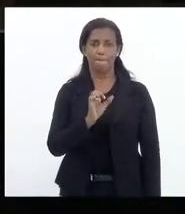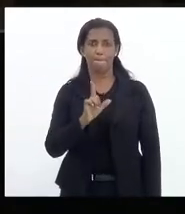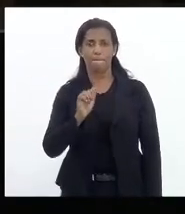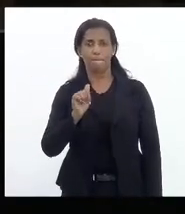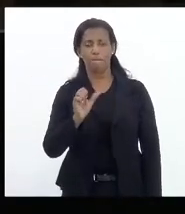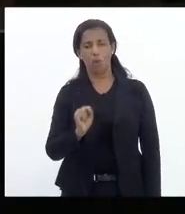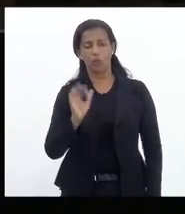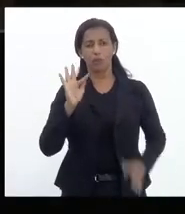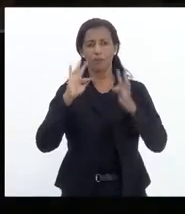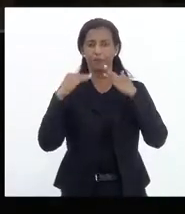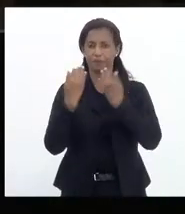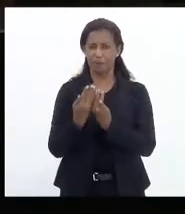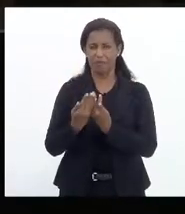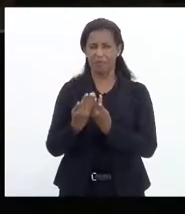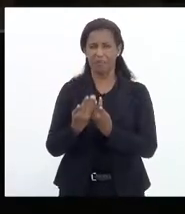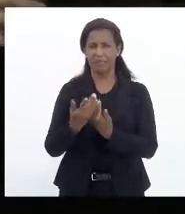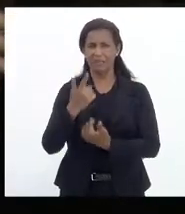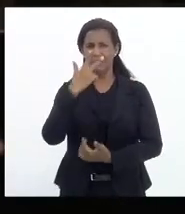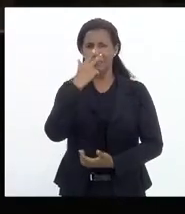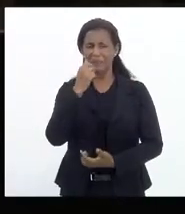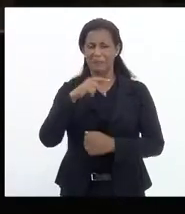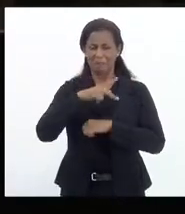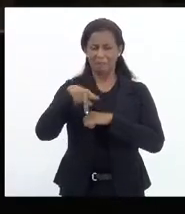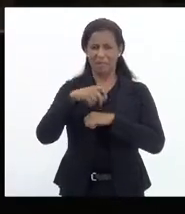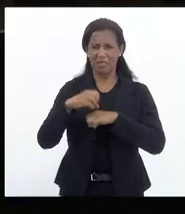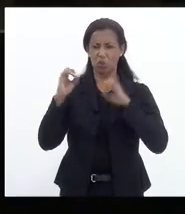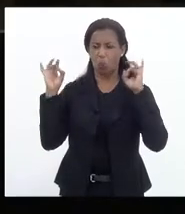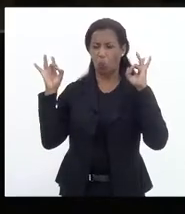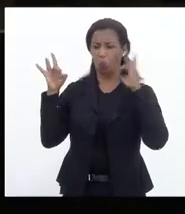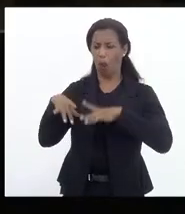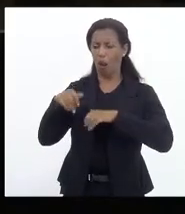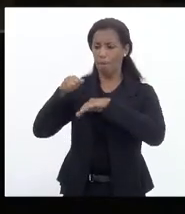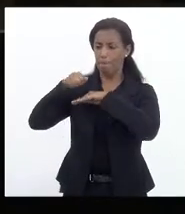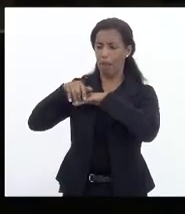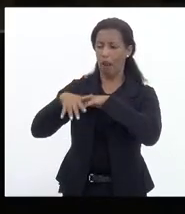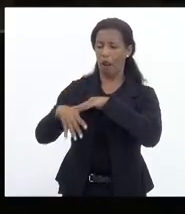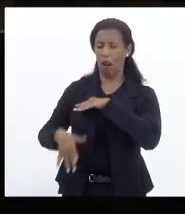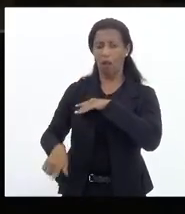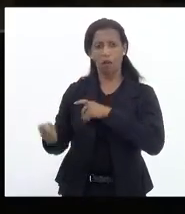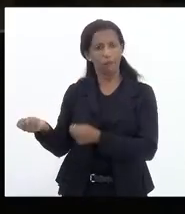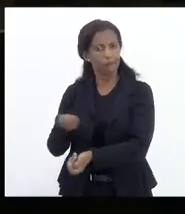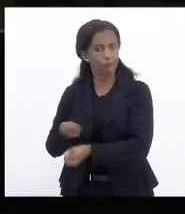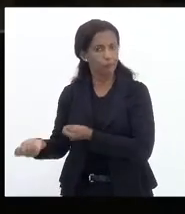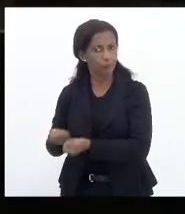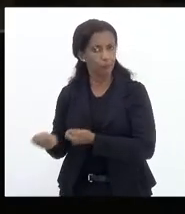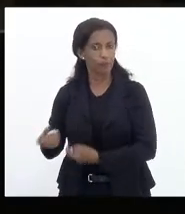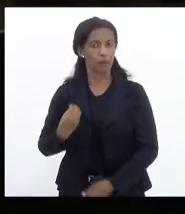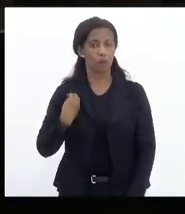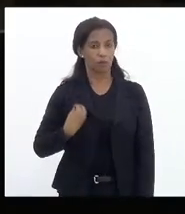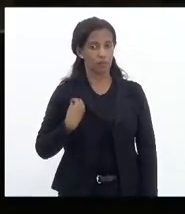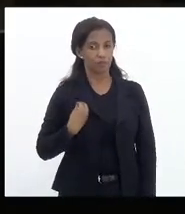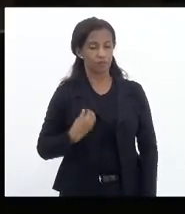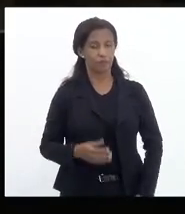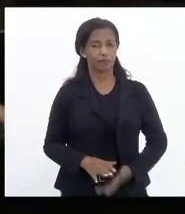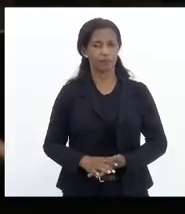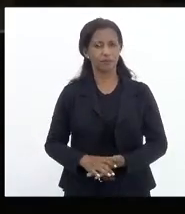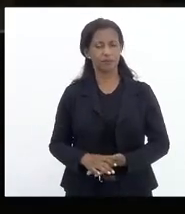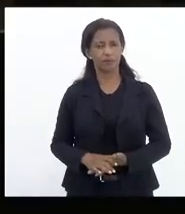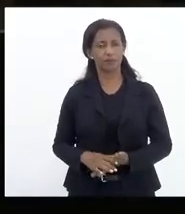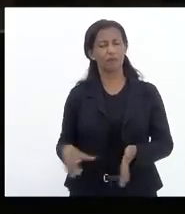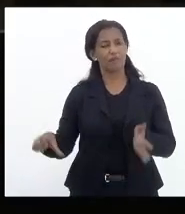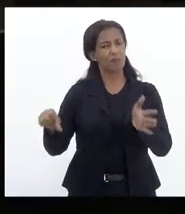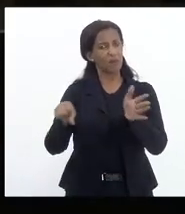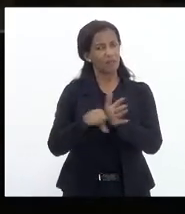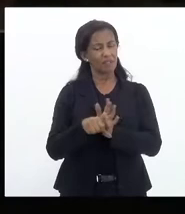nisso e tá jogando o nosso país nesse abismo que essa crise econômica aqui nós estamos vivenciando uma